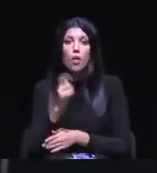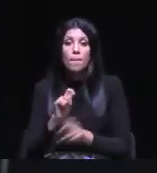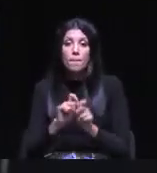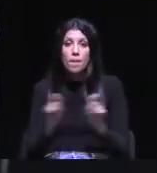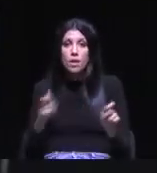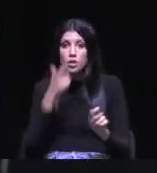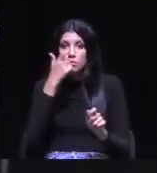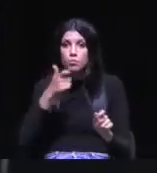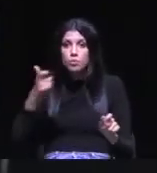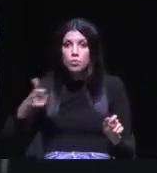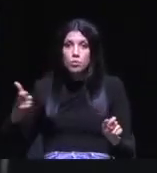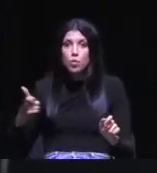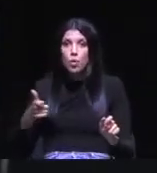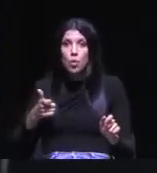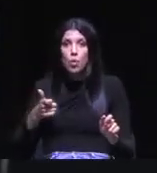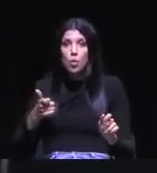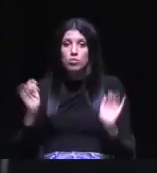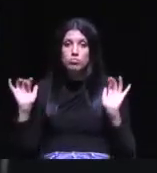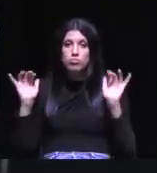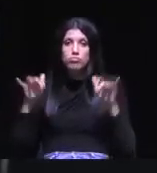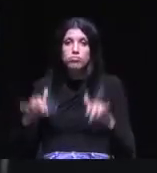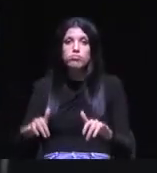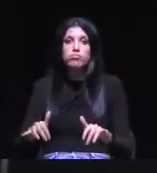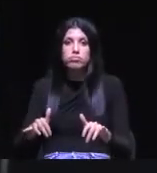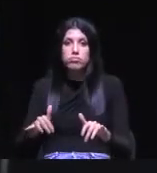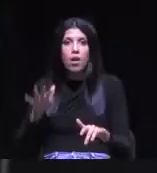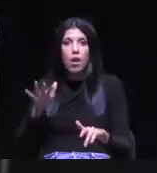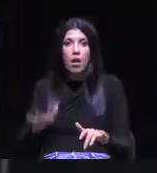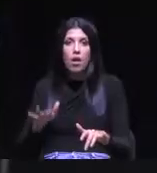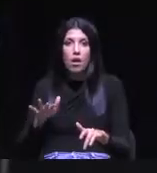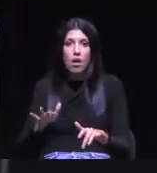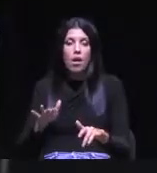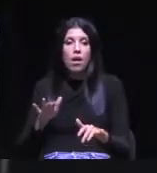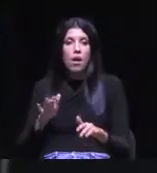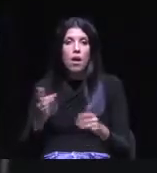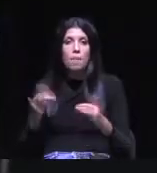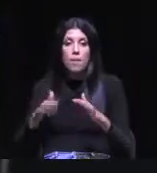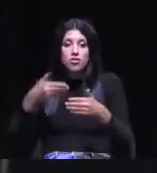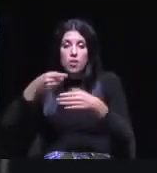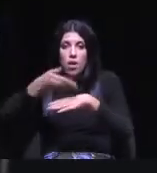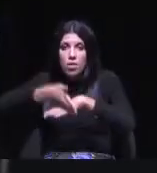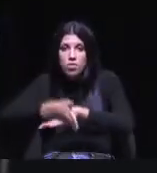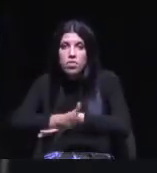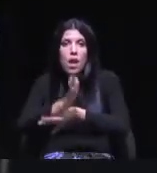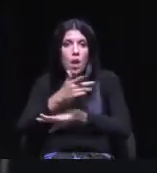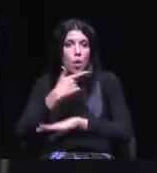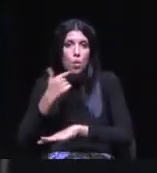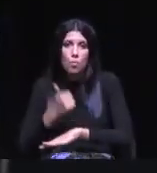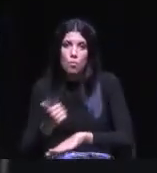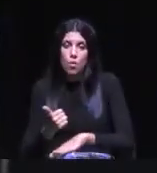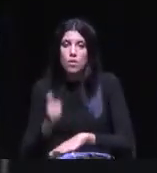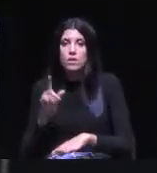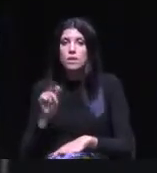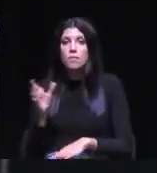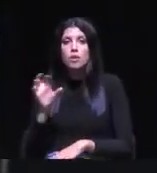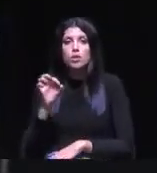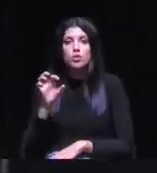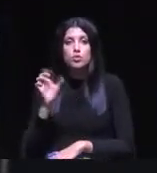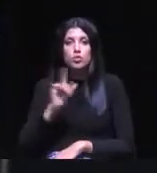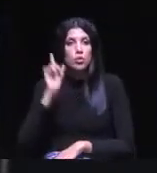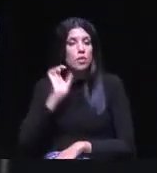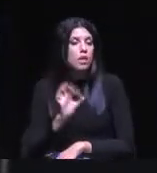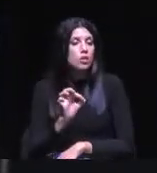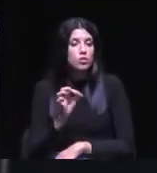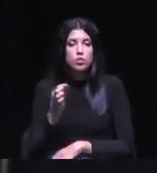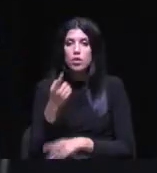2 meses muitos cidadãos se deslocassem ao local e estivessem impedidos de entrar. Também no dia 18 de julho, na sessão de